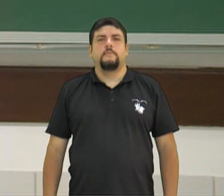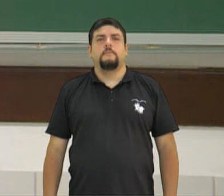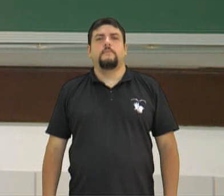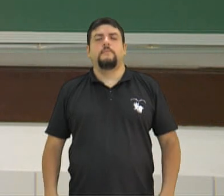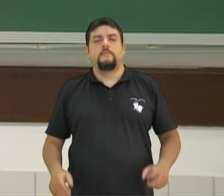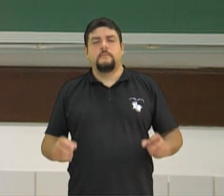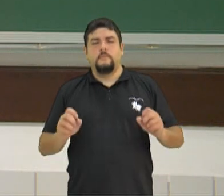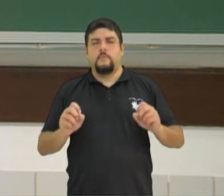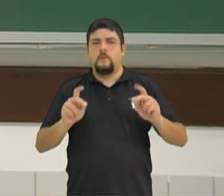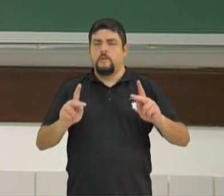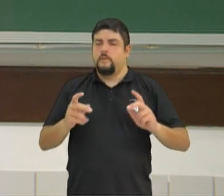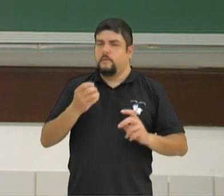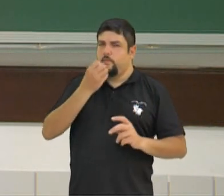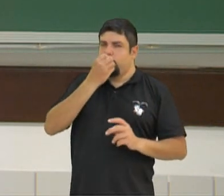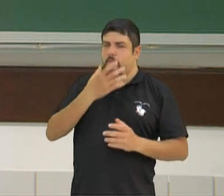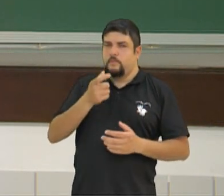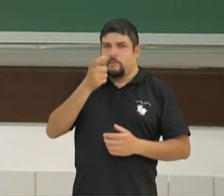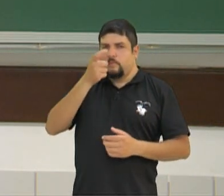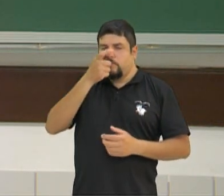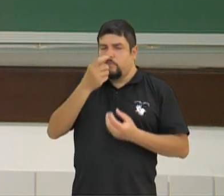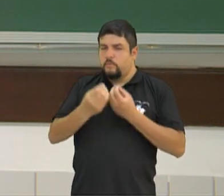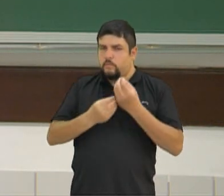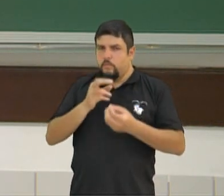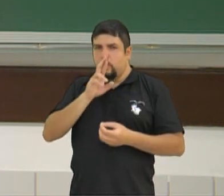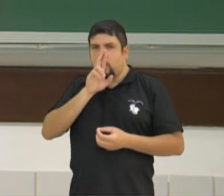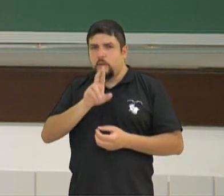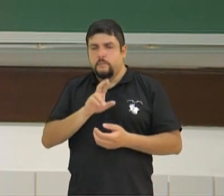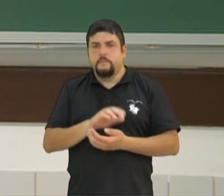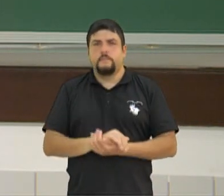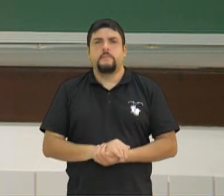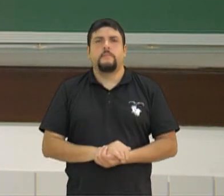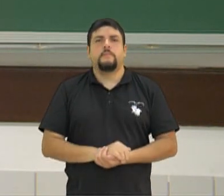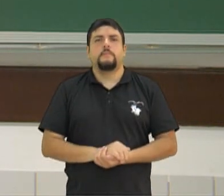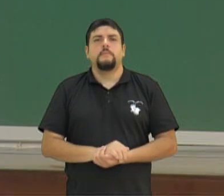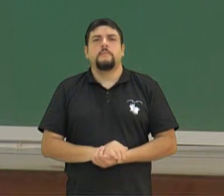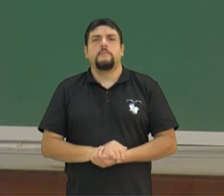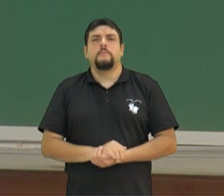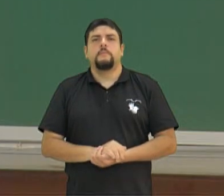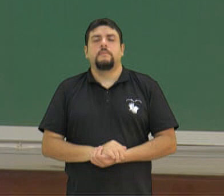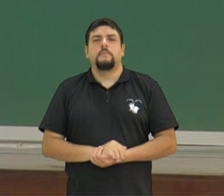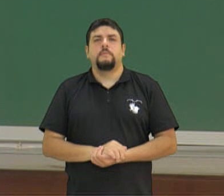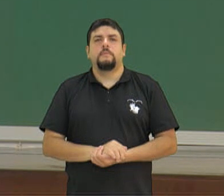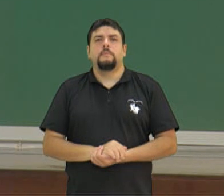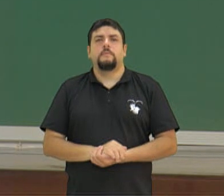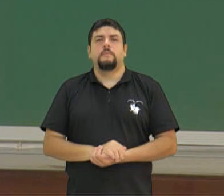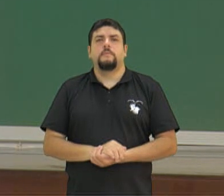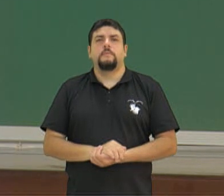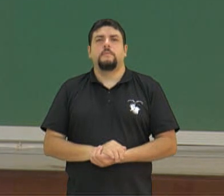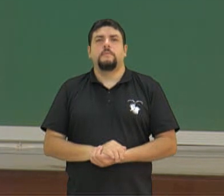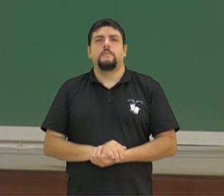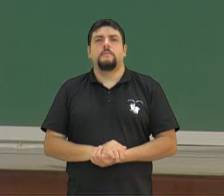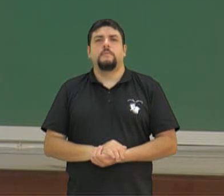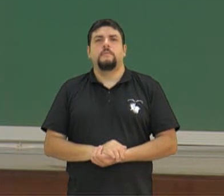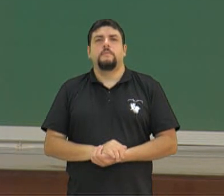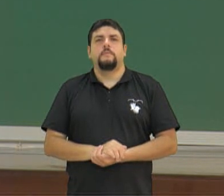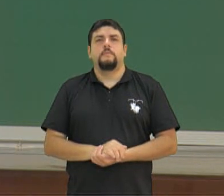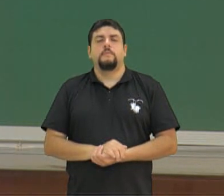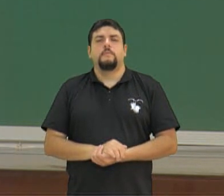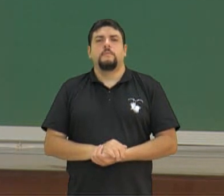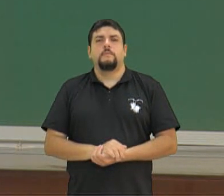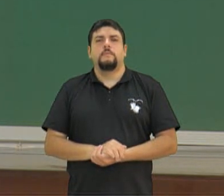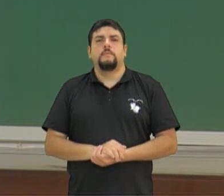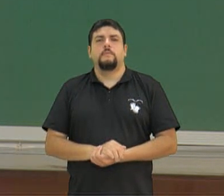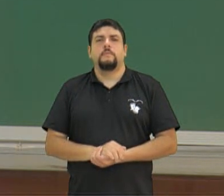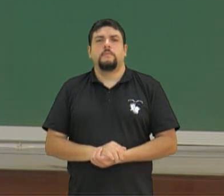Muy bien, chicos. A ver, entonces, nuestras respuestas tenemos acá. ¿En qué deporte se marca gol y se puede golpear